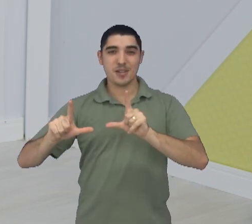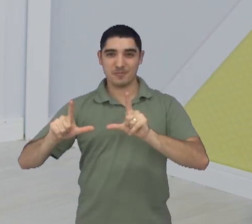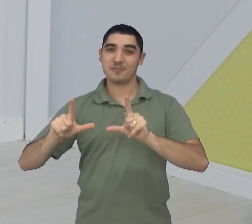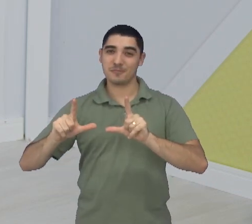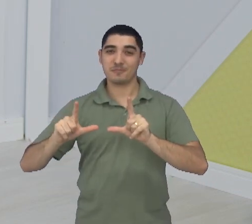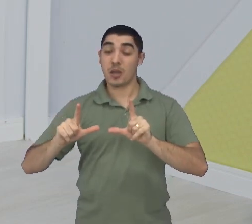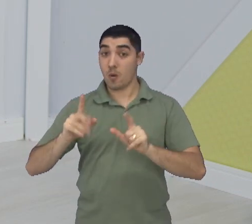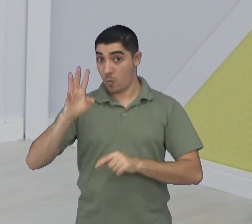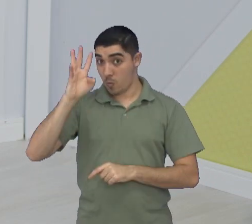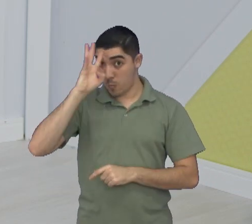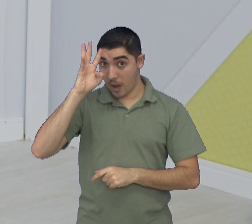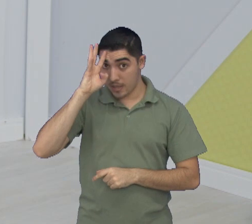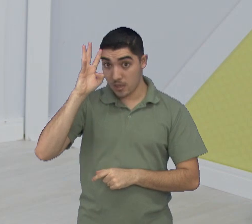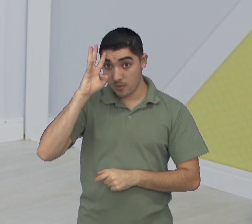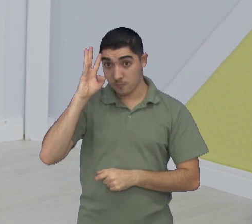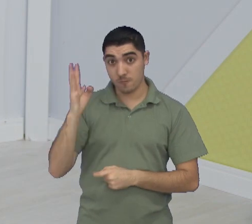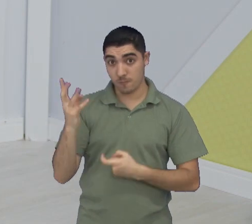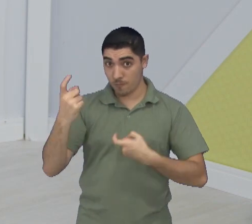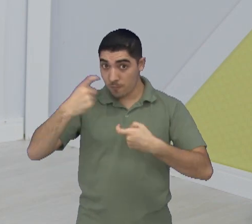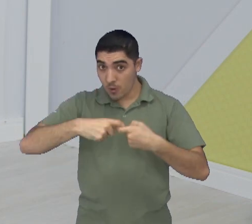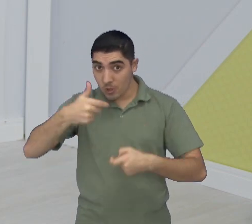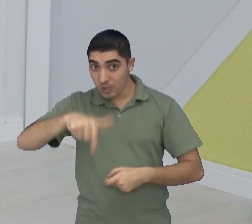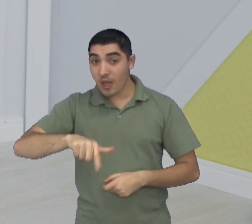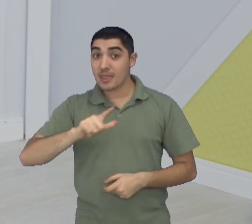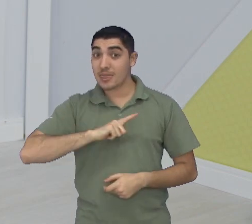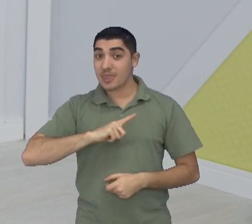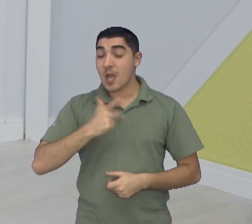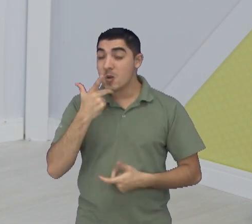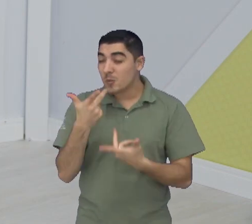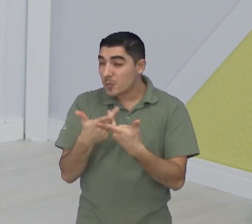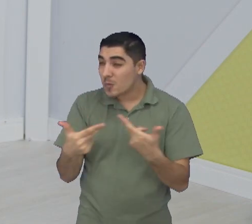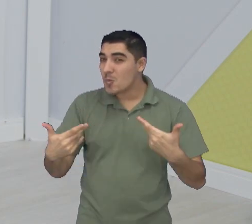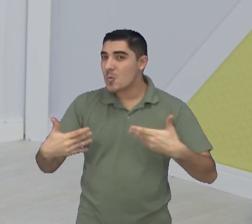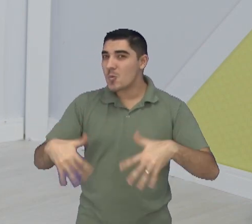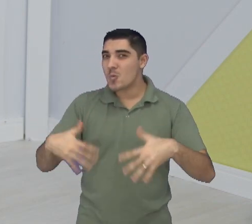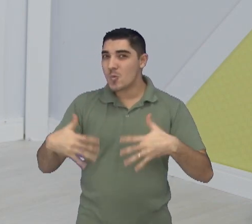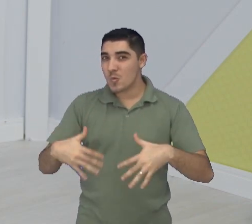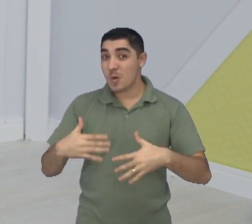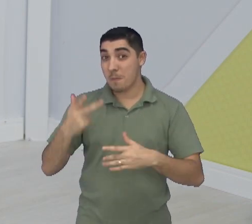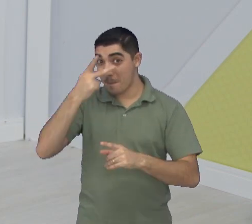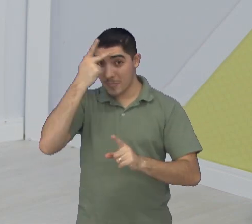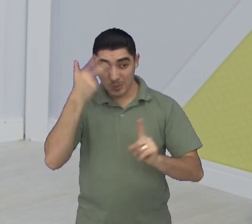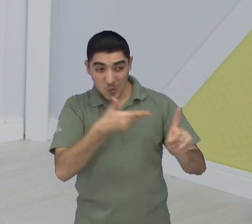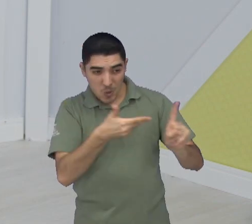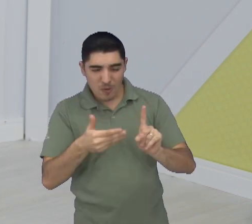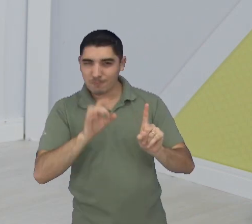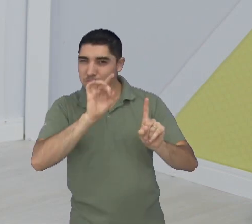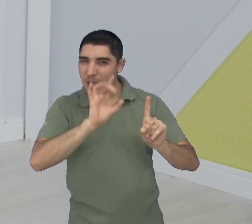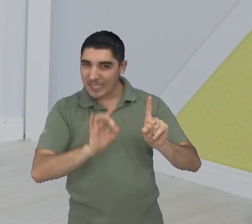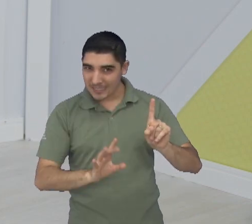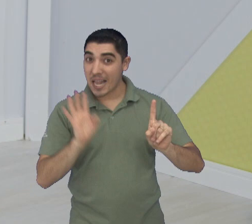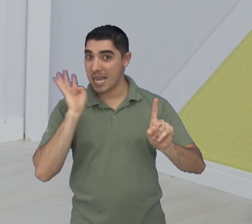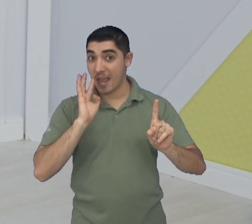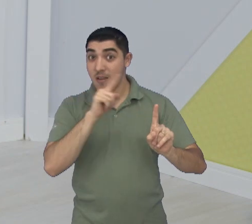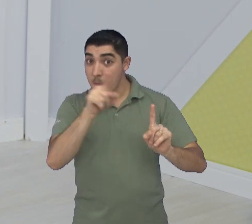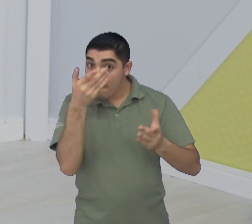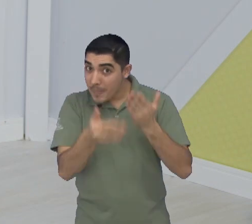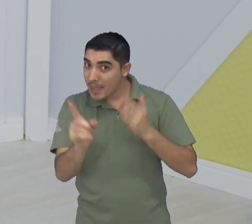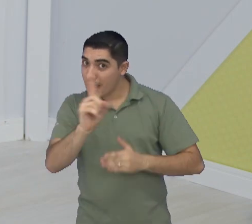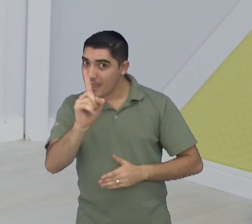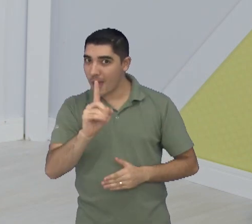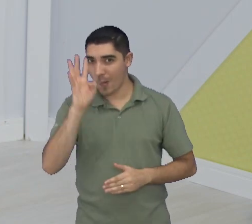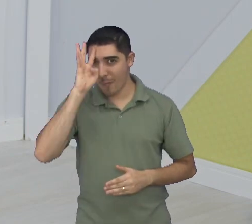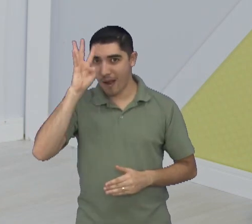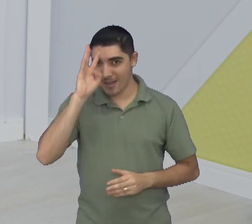Esporte. Quarta-feira tem uma coisa legal pra caramba aqui. Convidado muito, muito bacana. Não perca o programa de